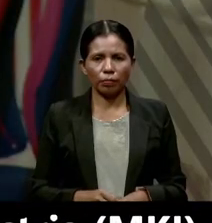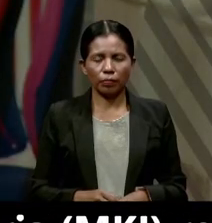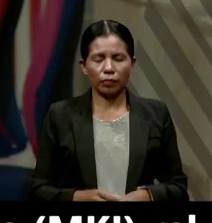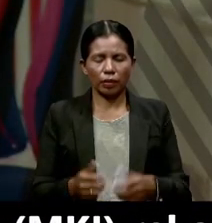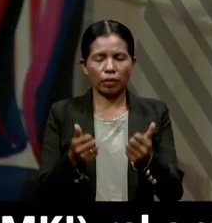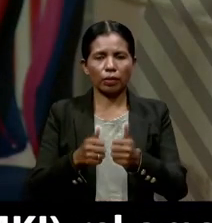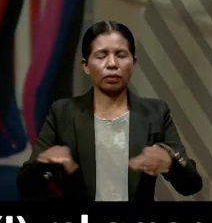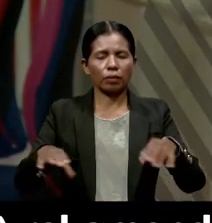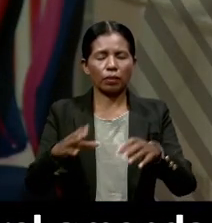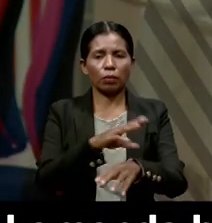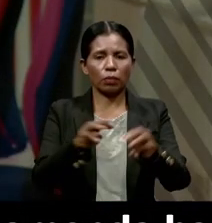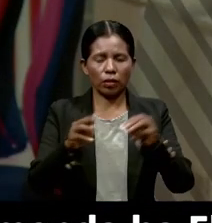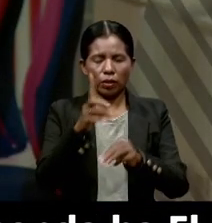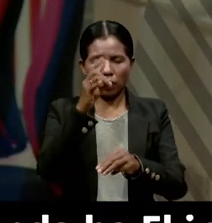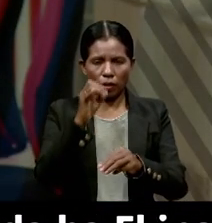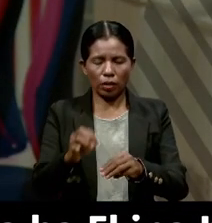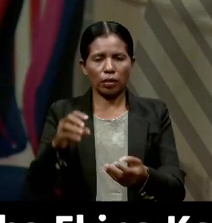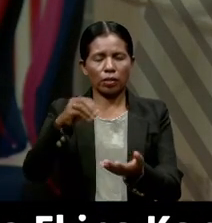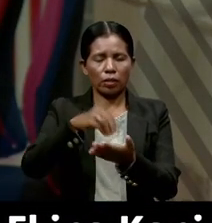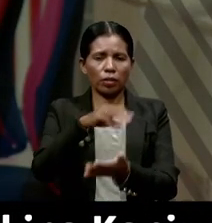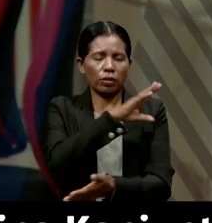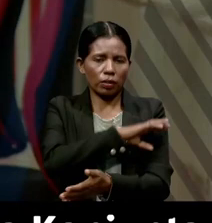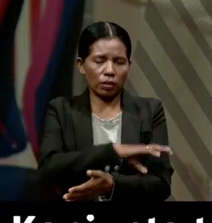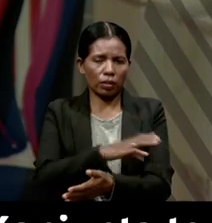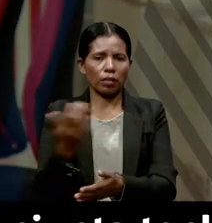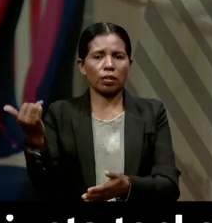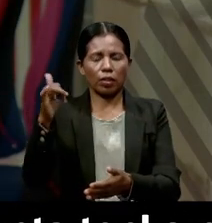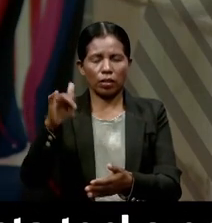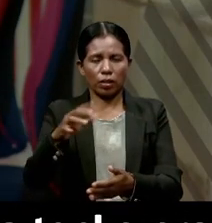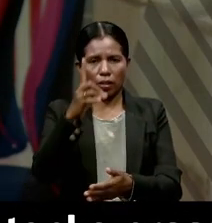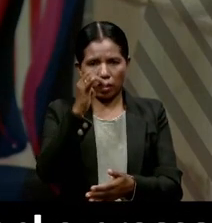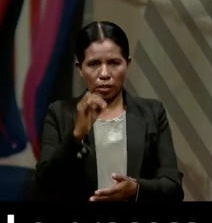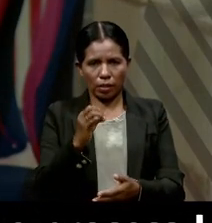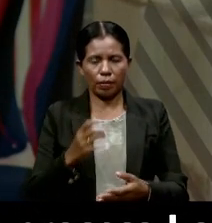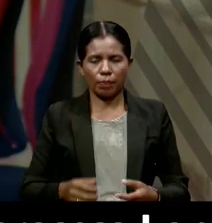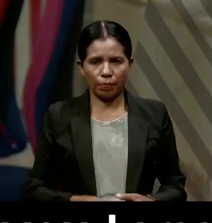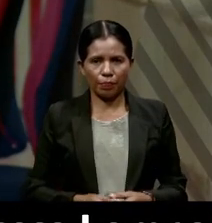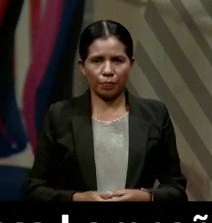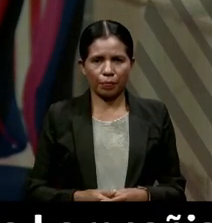Autoridade de Serviço de Saneamento do município de Ili se coloca segurança e residência e a capital de Ili.